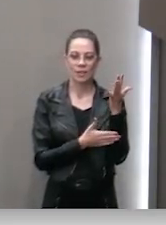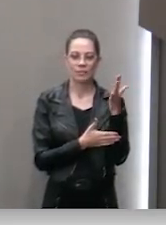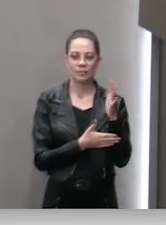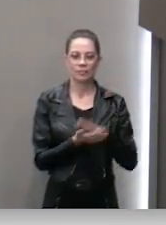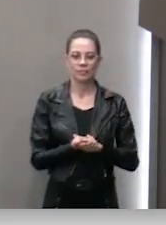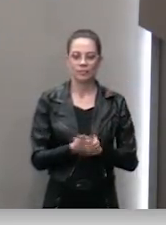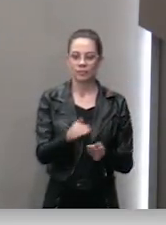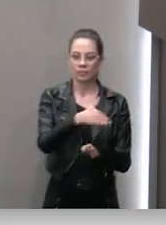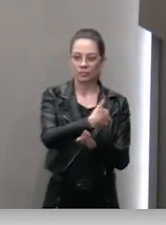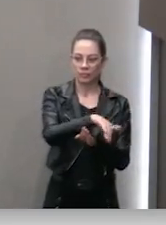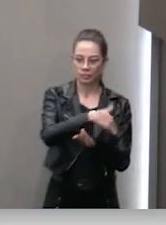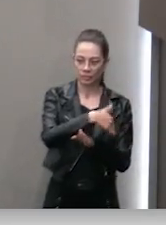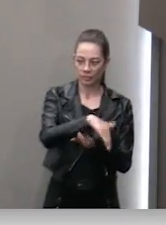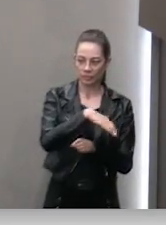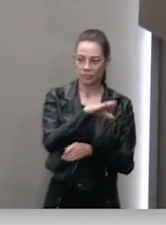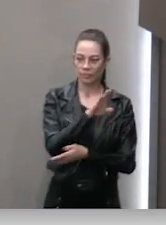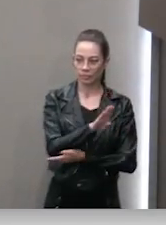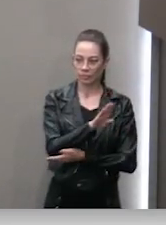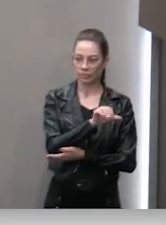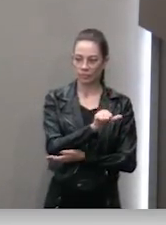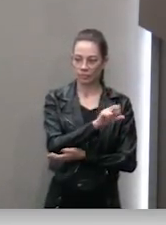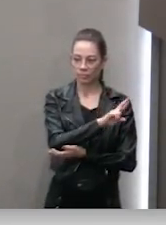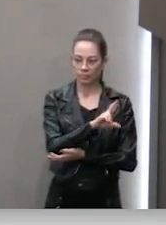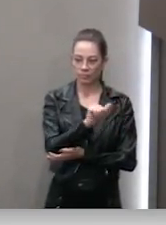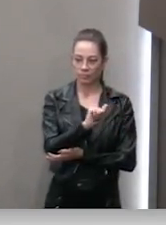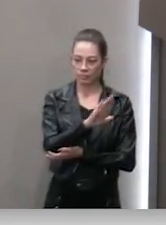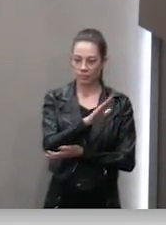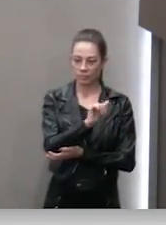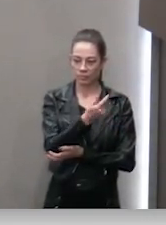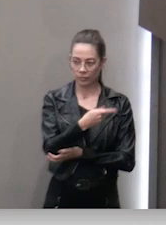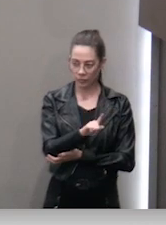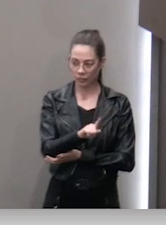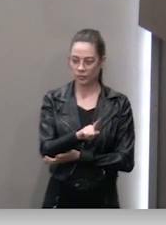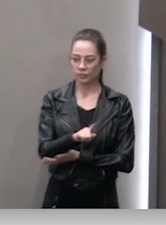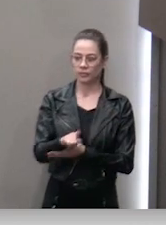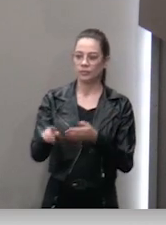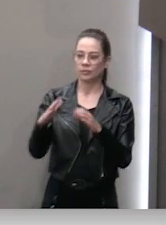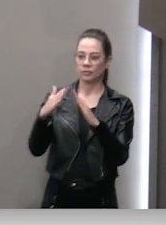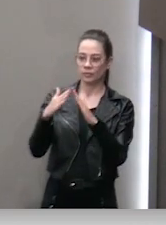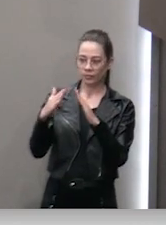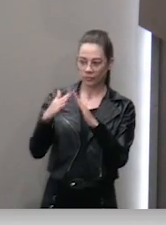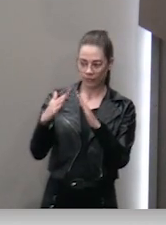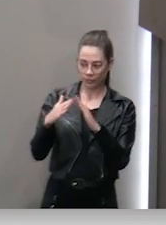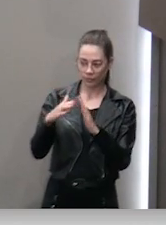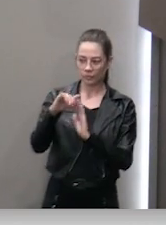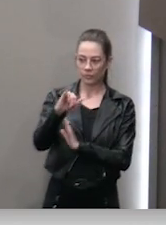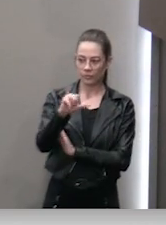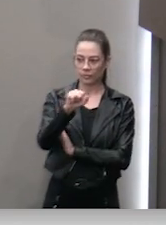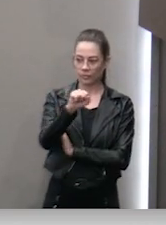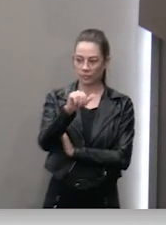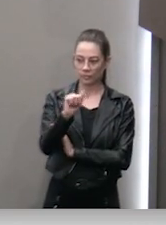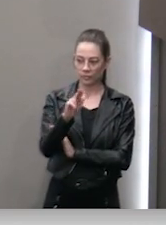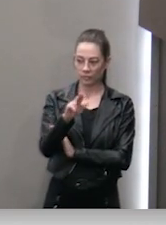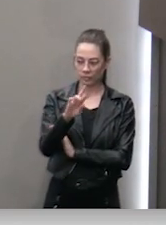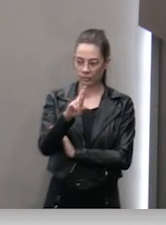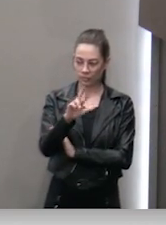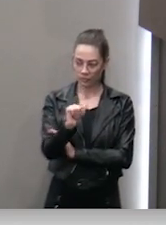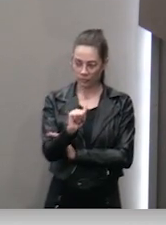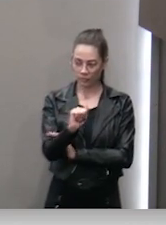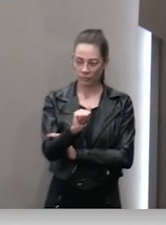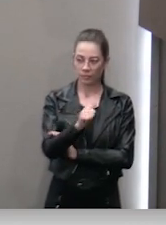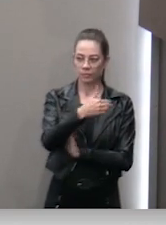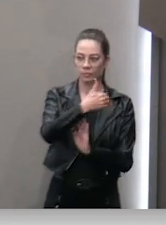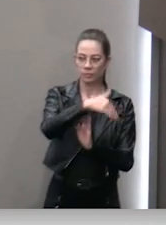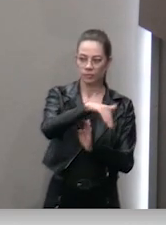Na rua Barracão, na casa da Dona Isaura, buscando os netos para estudar. Na Avenida